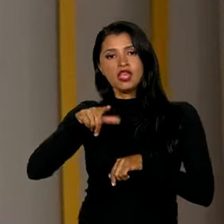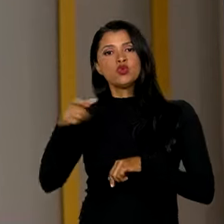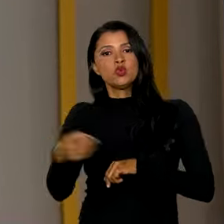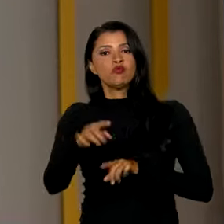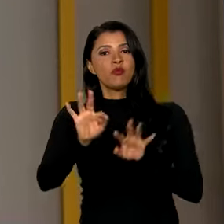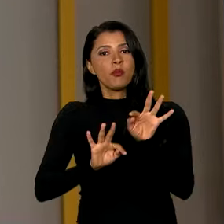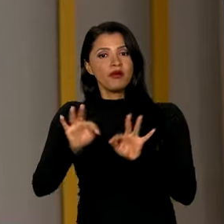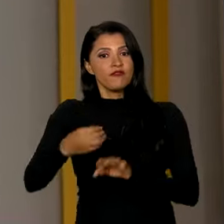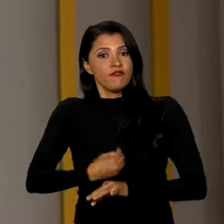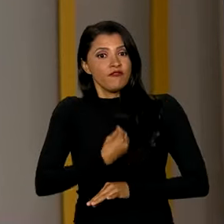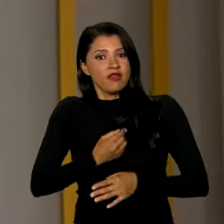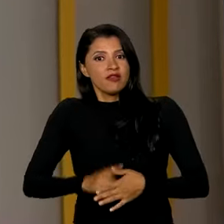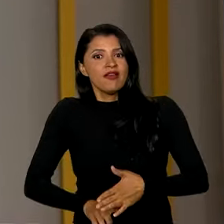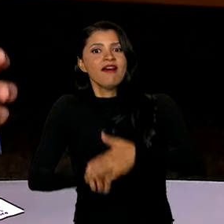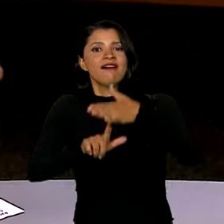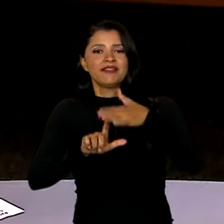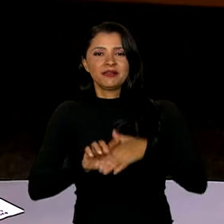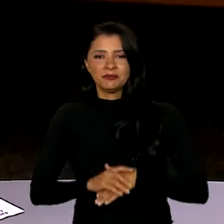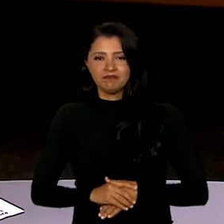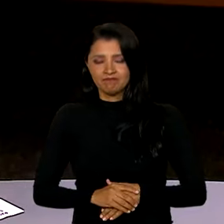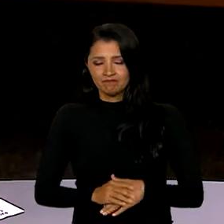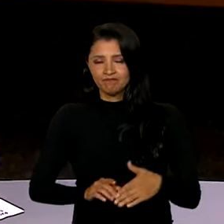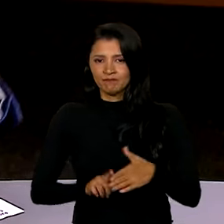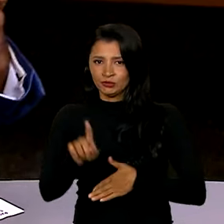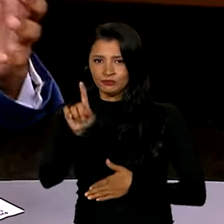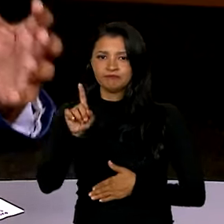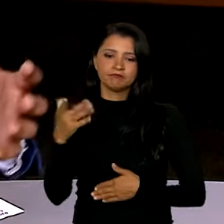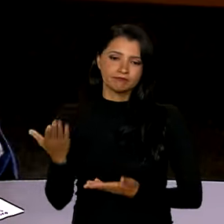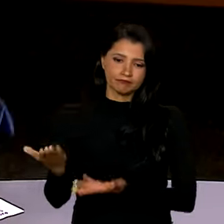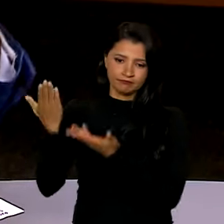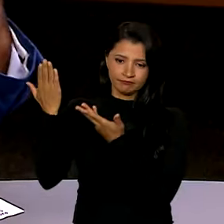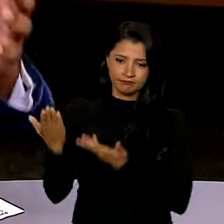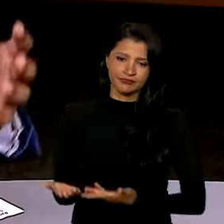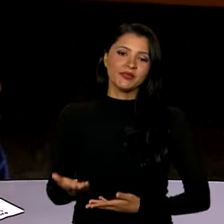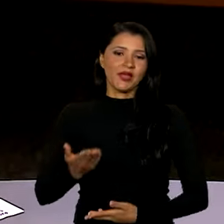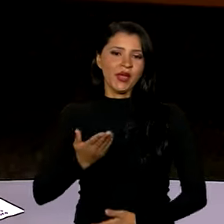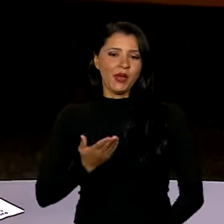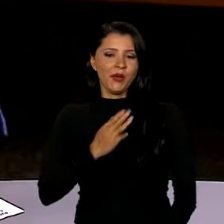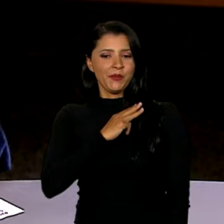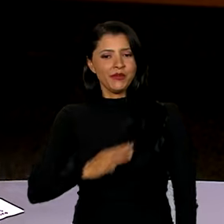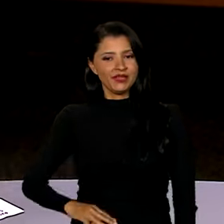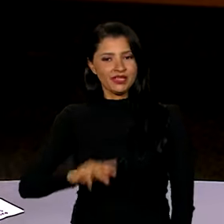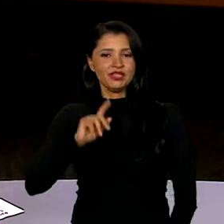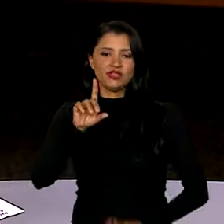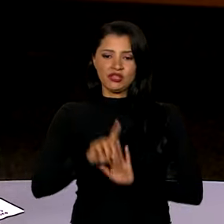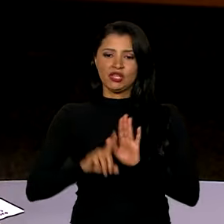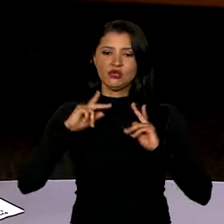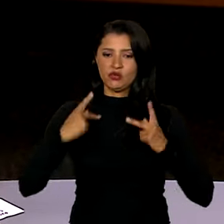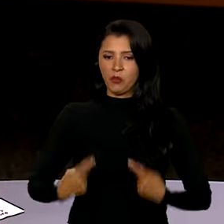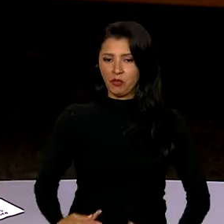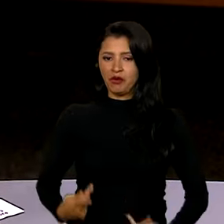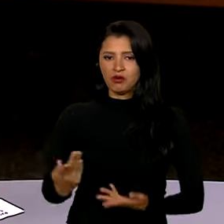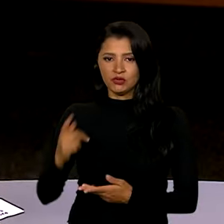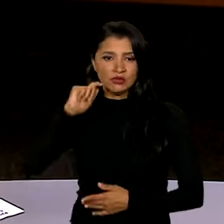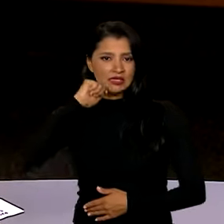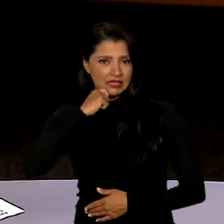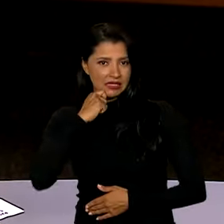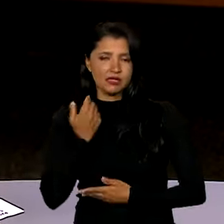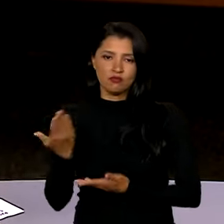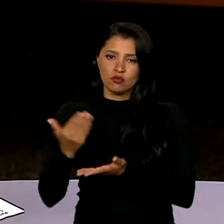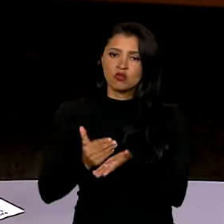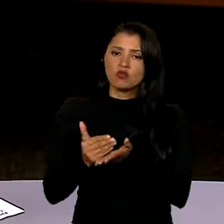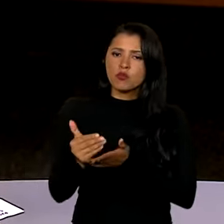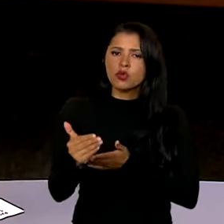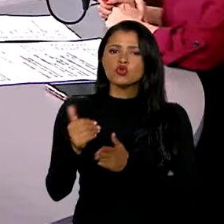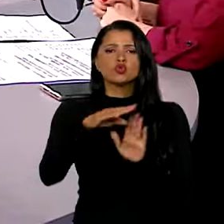Sem Limite. Vamos assistir. O ministro dos Direitos Humanos e da Cidadania, Silvio Almeida,